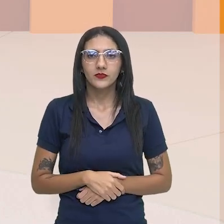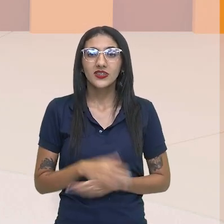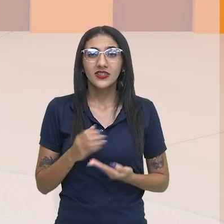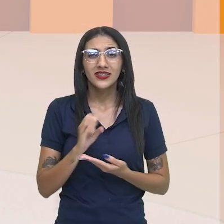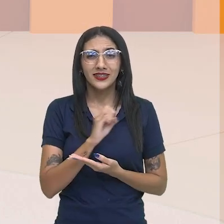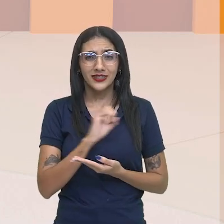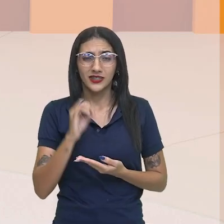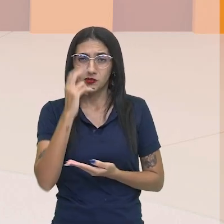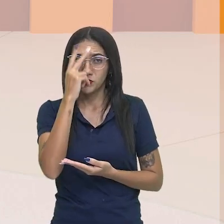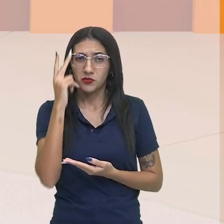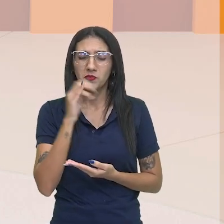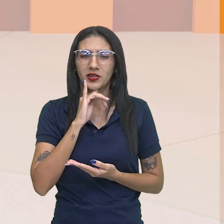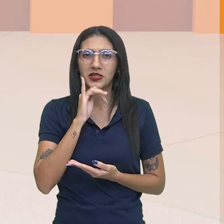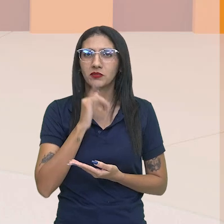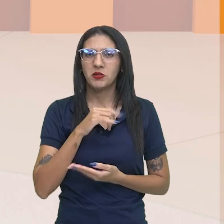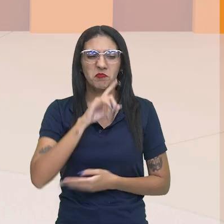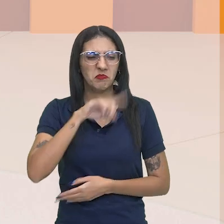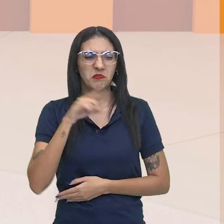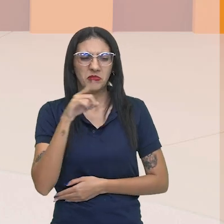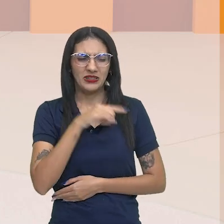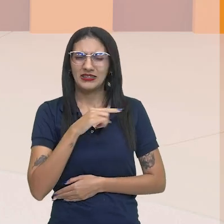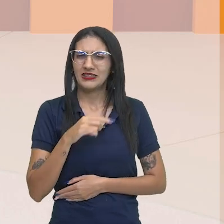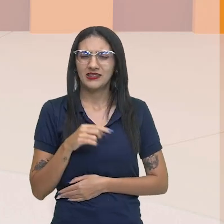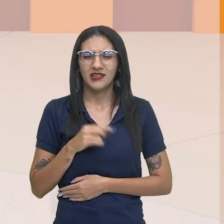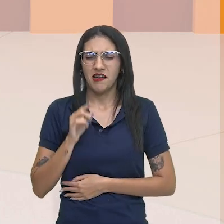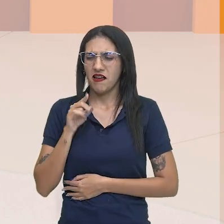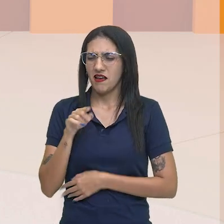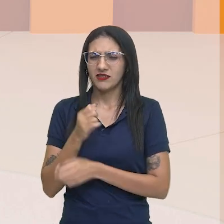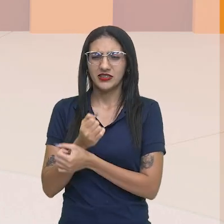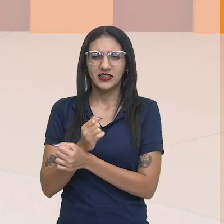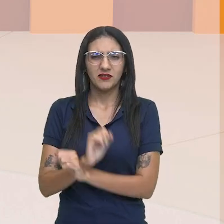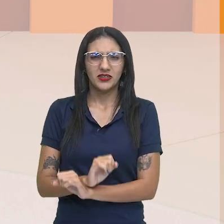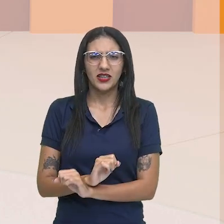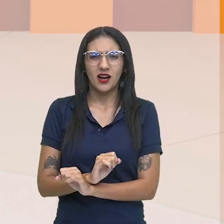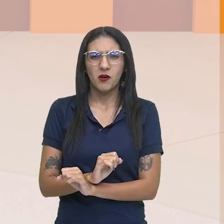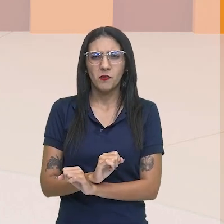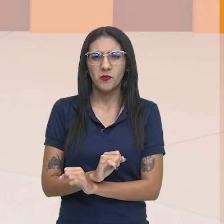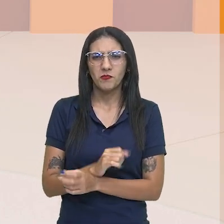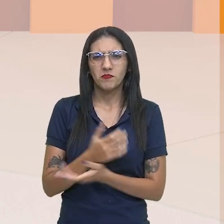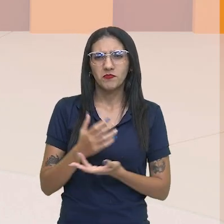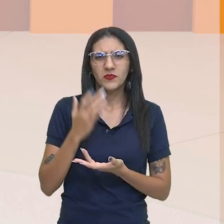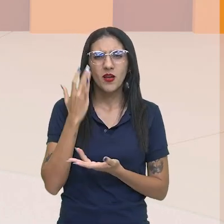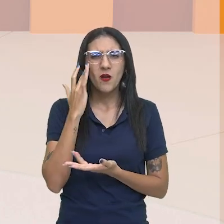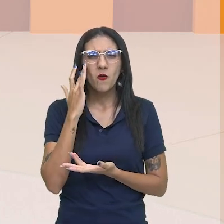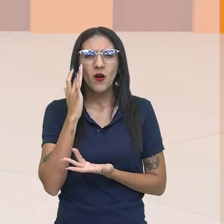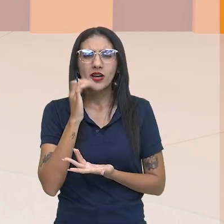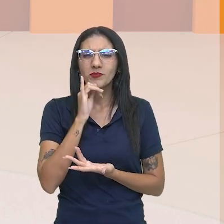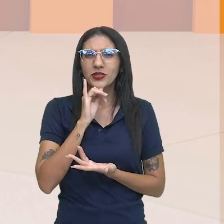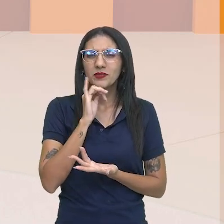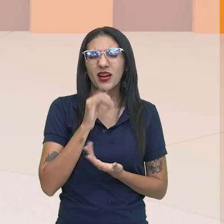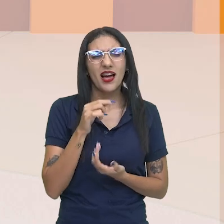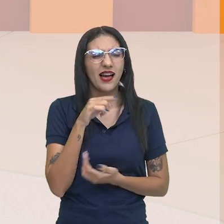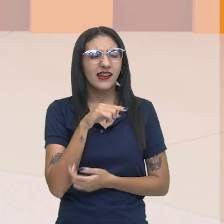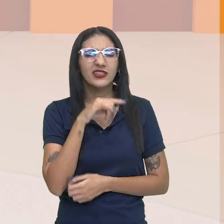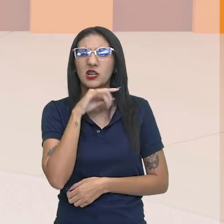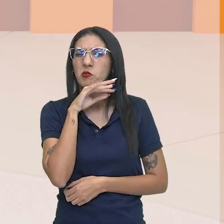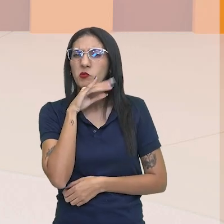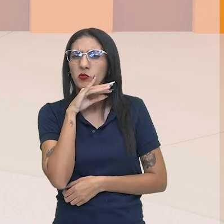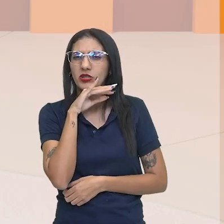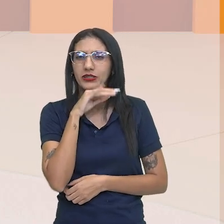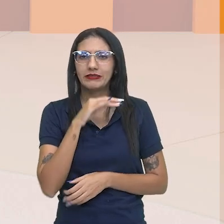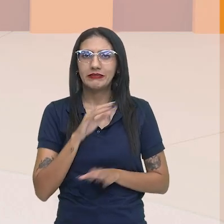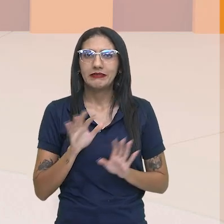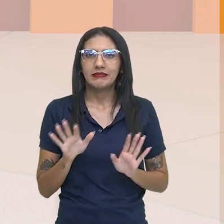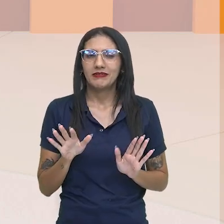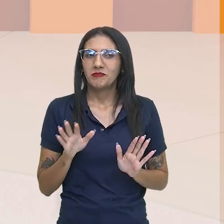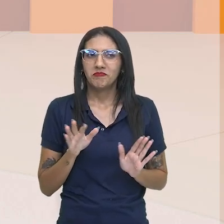falasse contra a escravidão, quem achasse que aquilo ali era... Eu acho que, por acaso, a escravidão é uma coisa que não é legal, não é desumana.